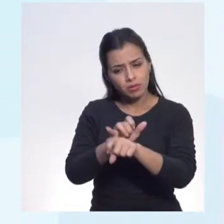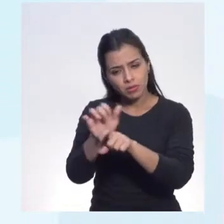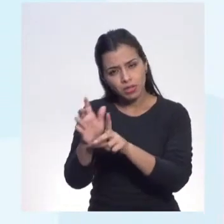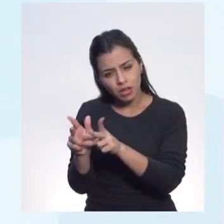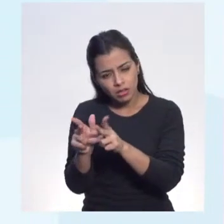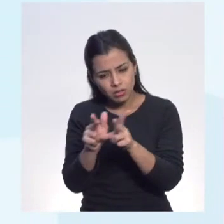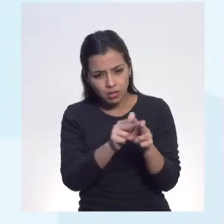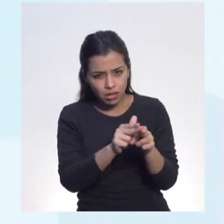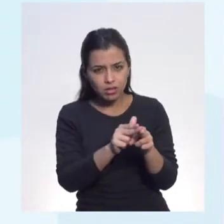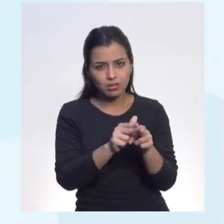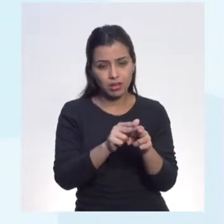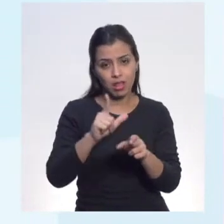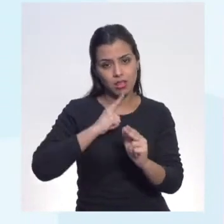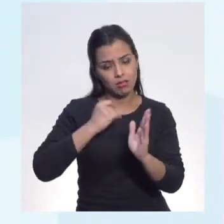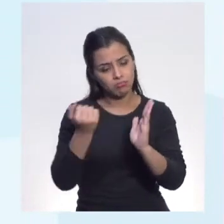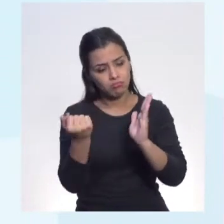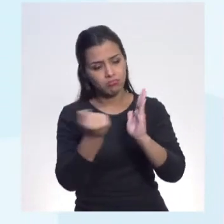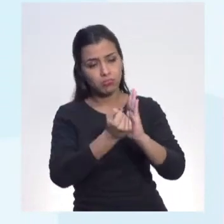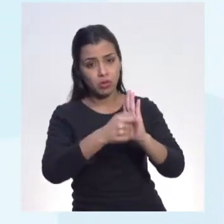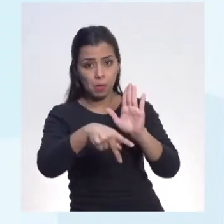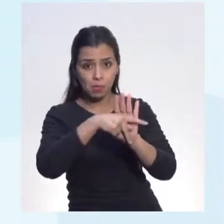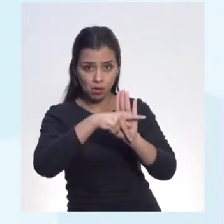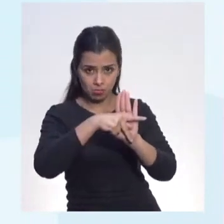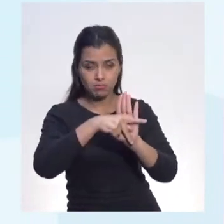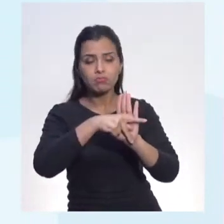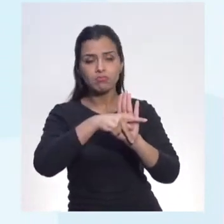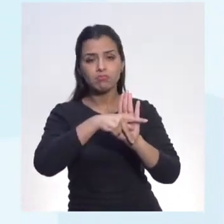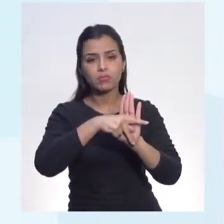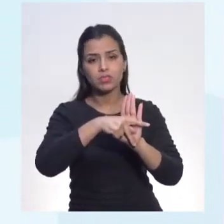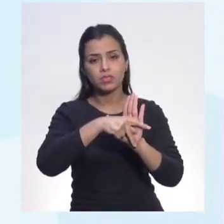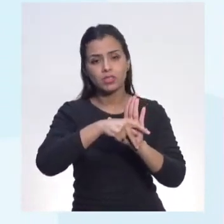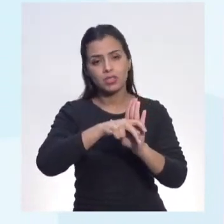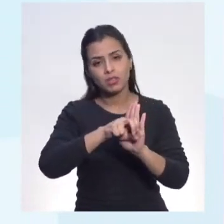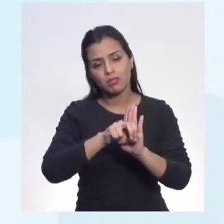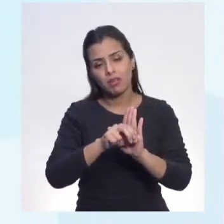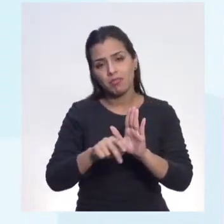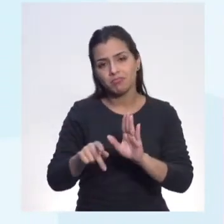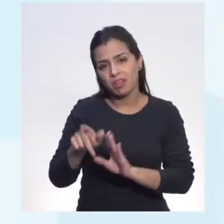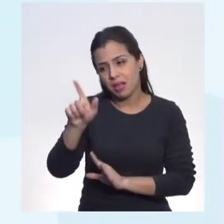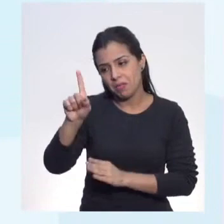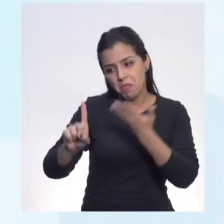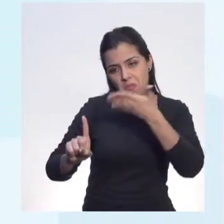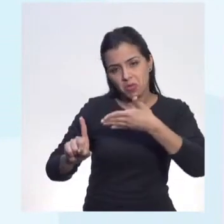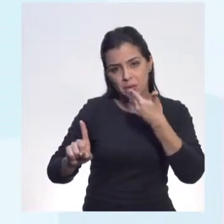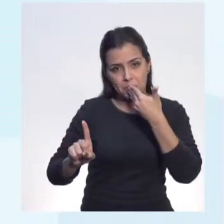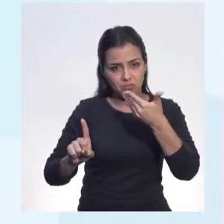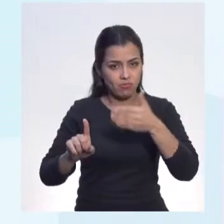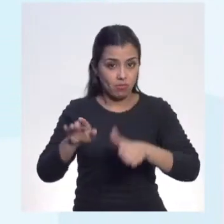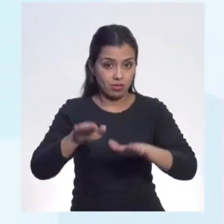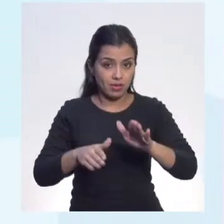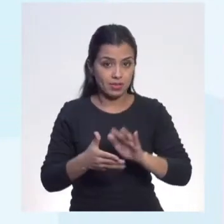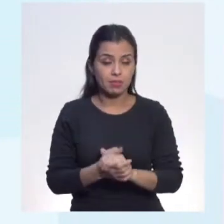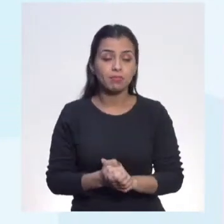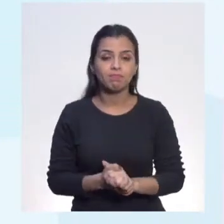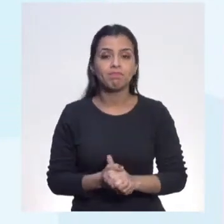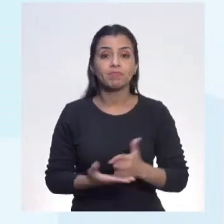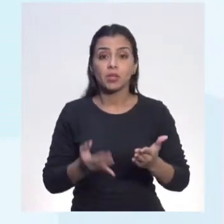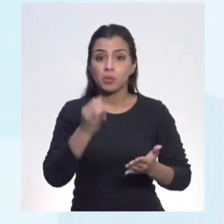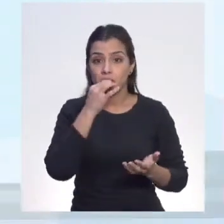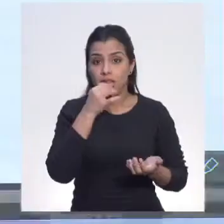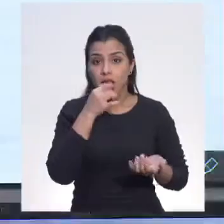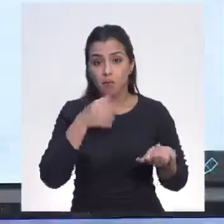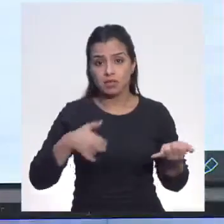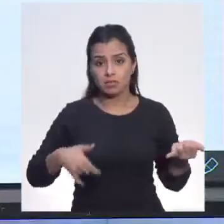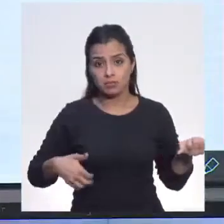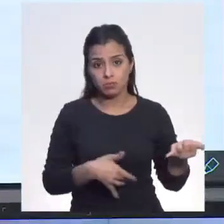instrumento, personalizando-os ou, né, por aquela encomenda do músico. Então, vamos supor, né, no caso das guitarras,